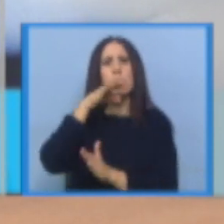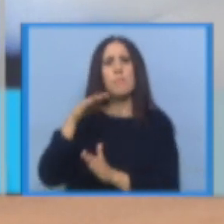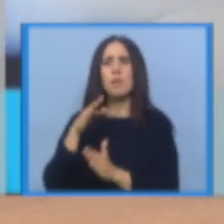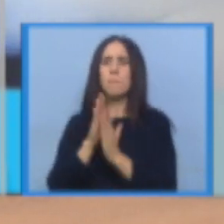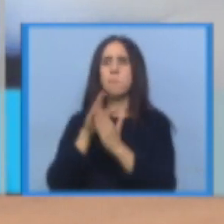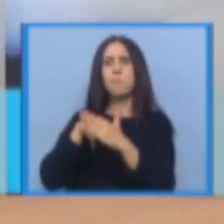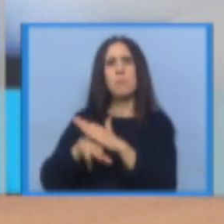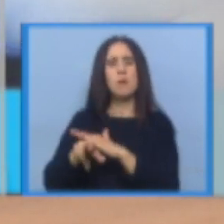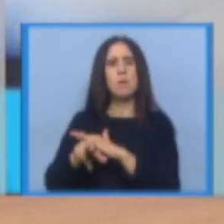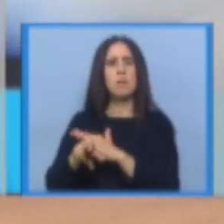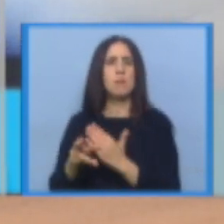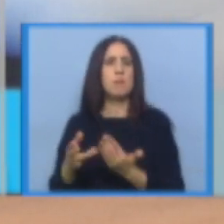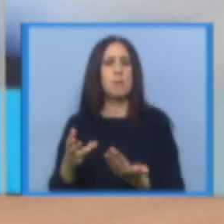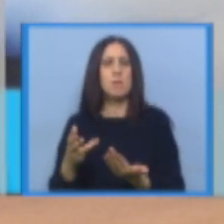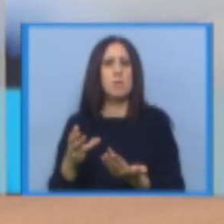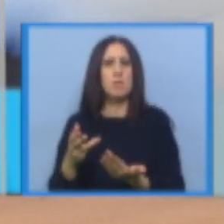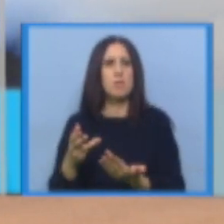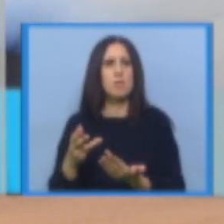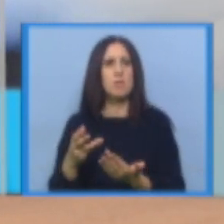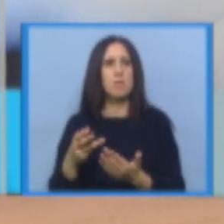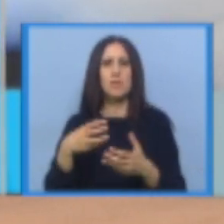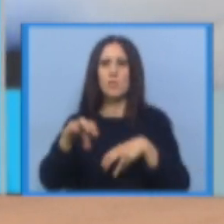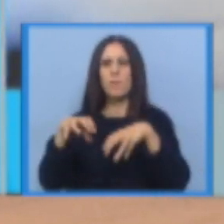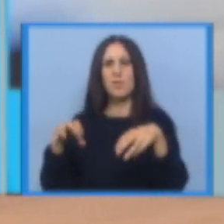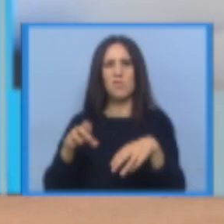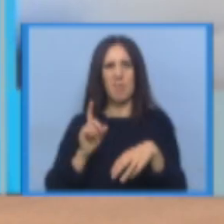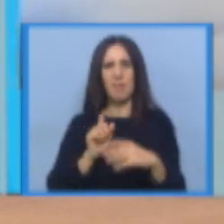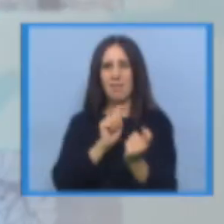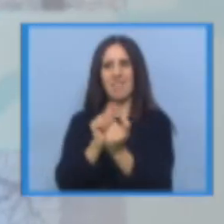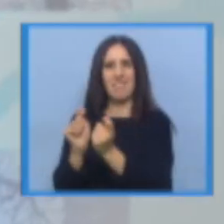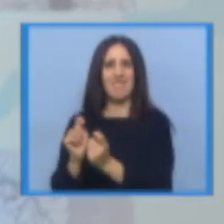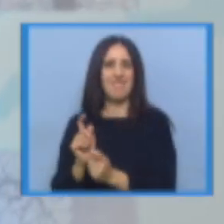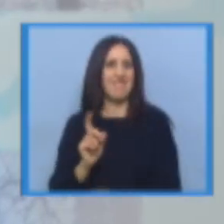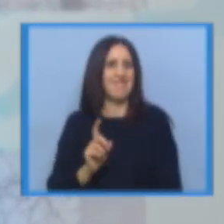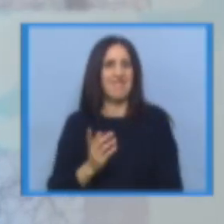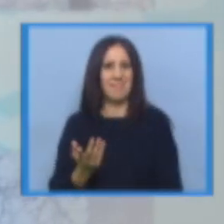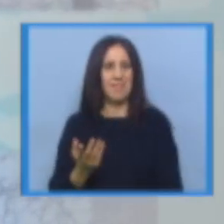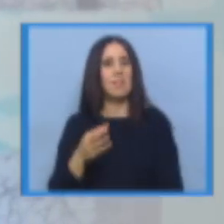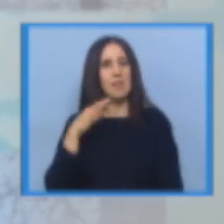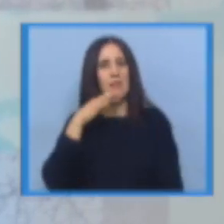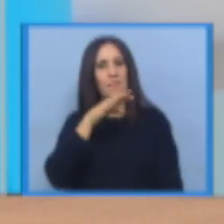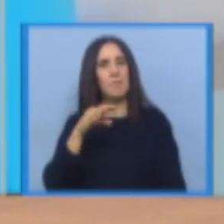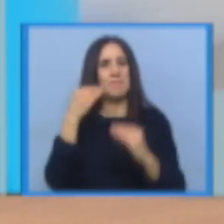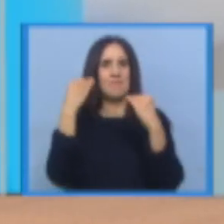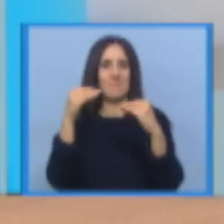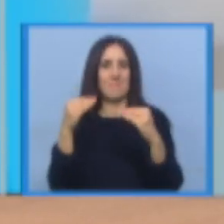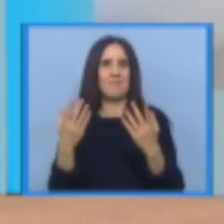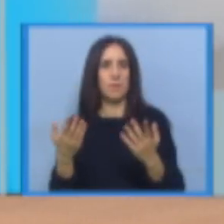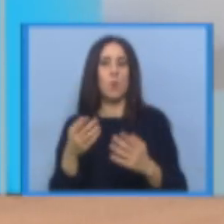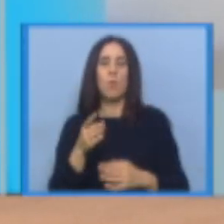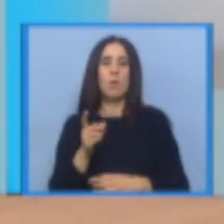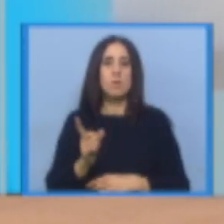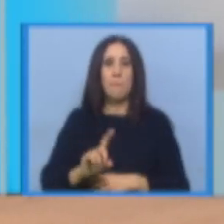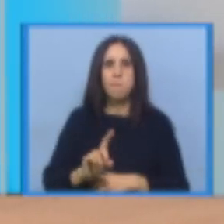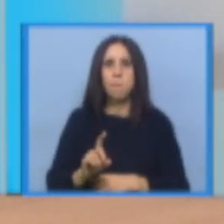paróquia, dividem-se por espaços classificados. E, portanto, daí a catequese familiar, e mesmo quando não pode haver ou não há